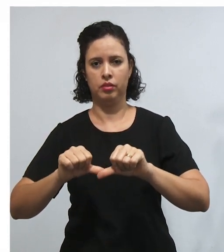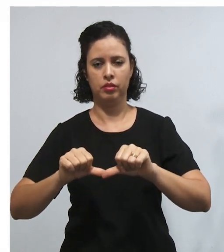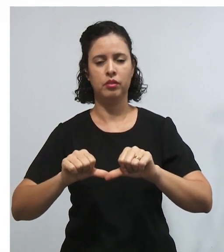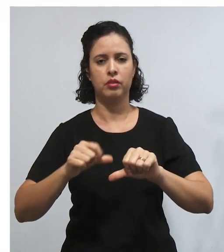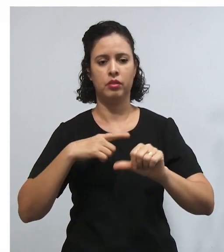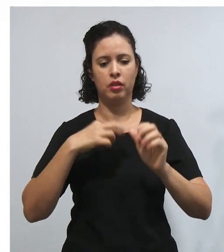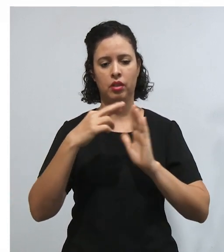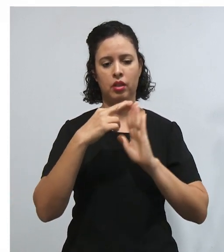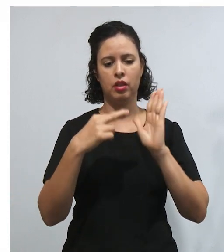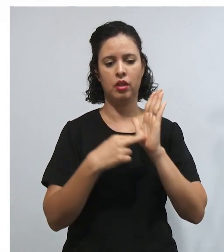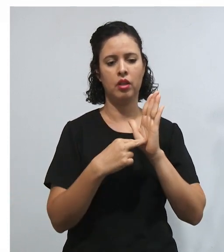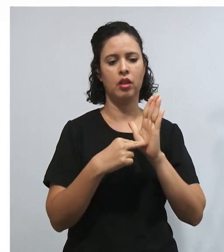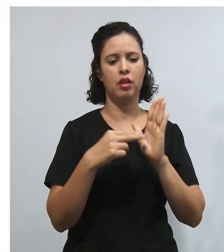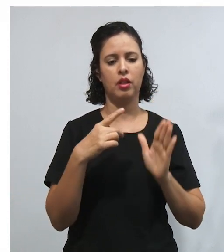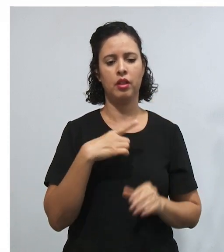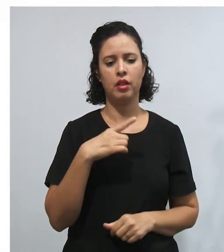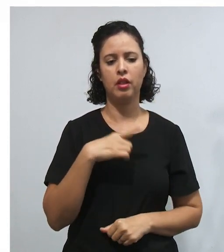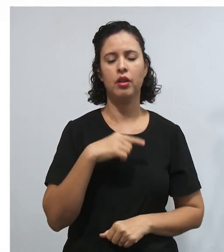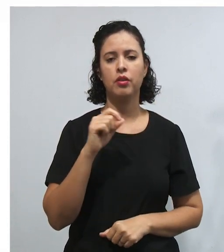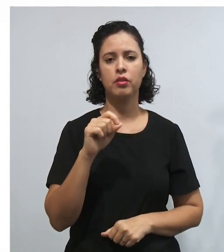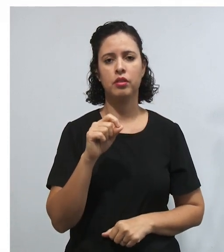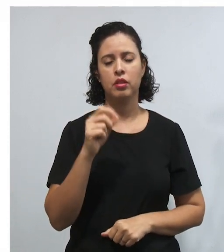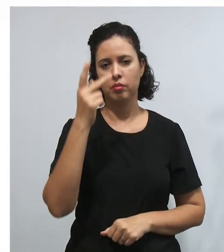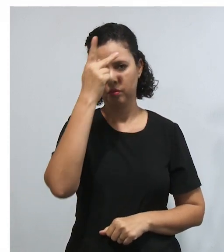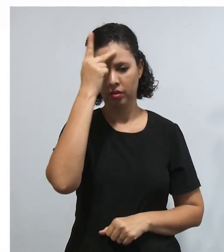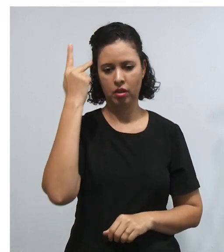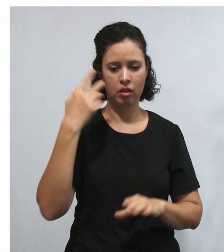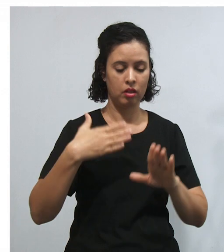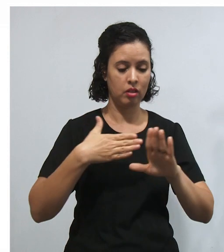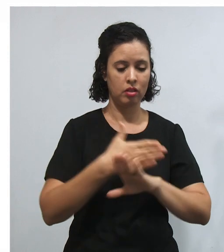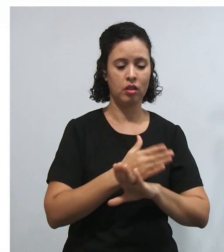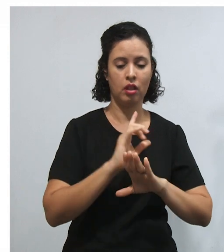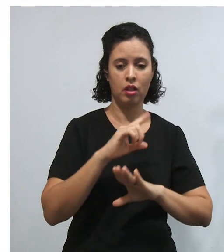passar por essas regras de transição. E tem também para quem